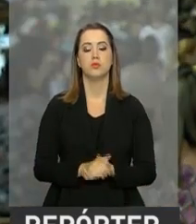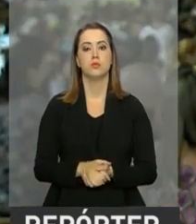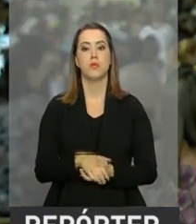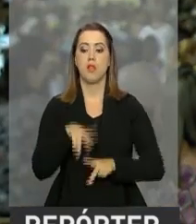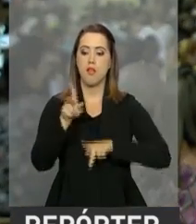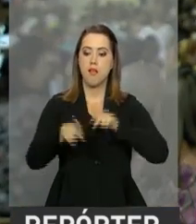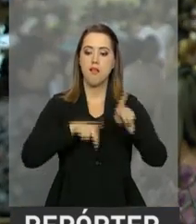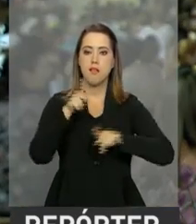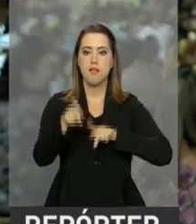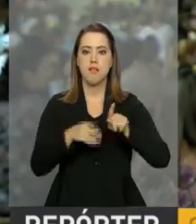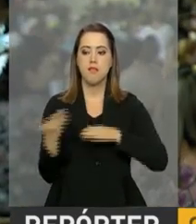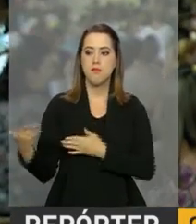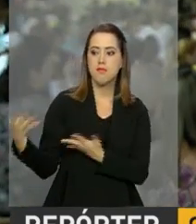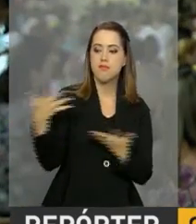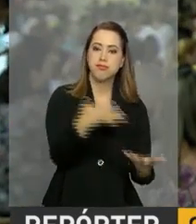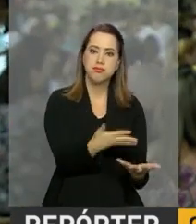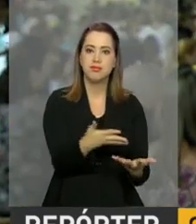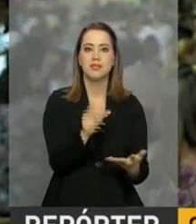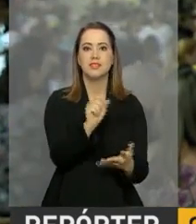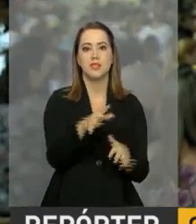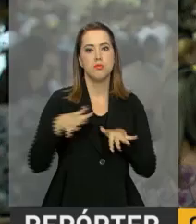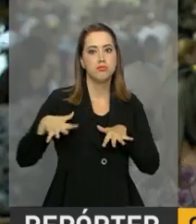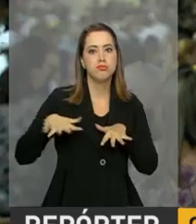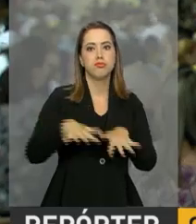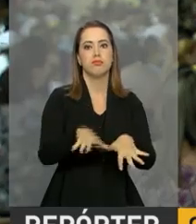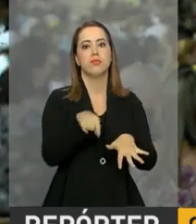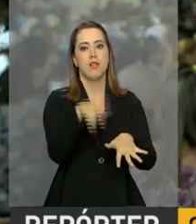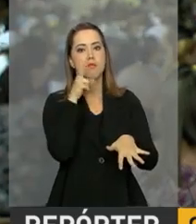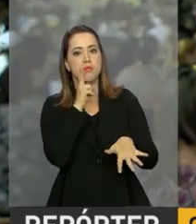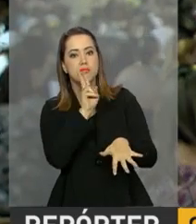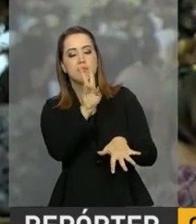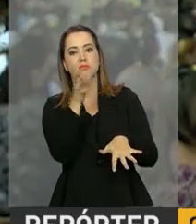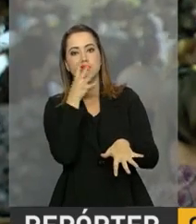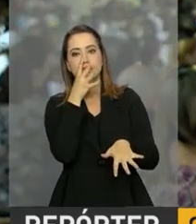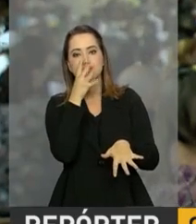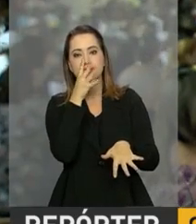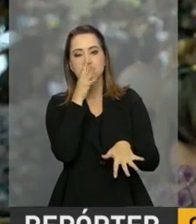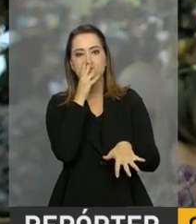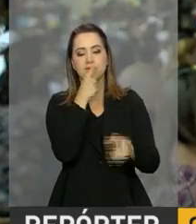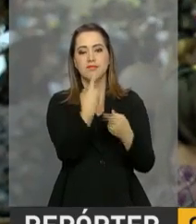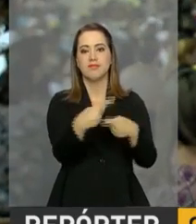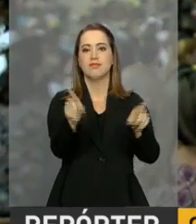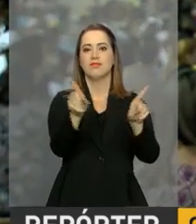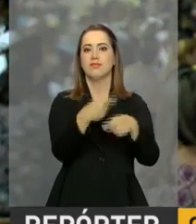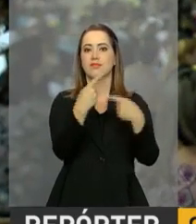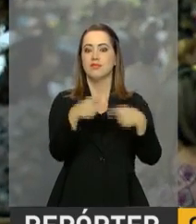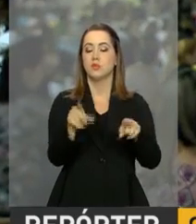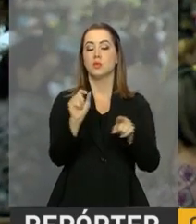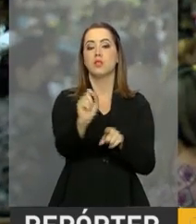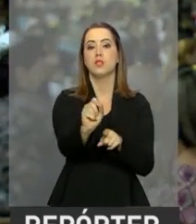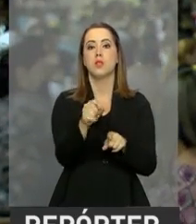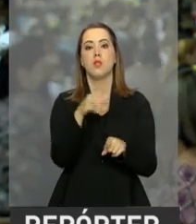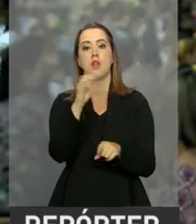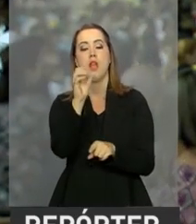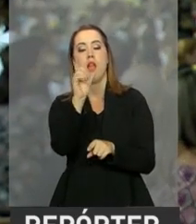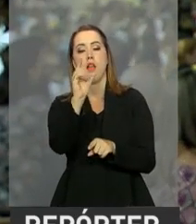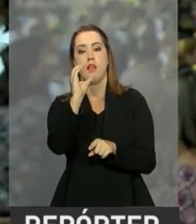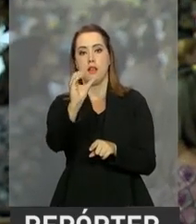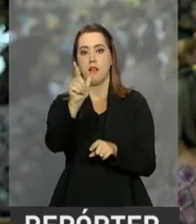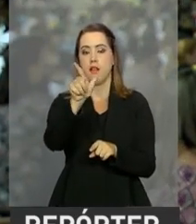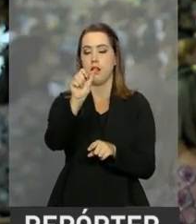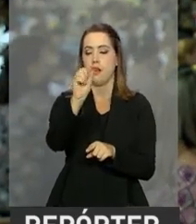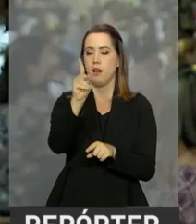O público compareceu em peso para assistir à apresentação da Orquestra Sinfônica do Teatro Nacional Cláudio Santoro,